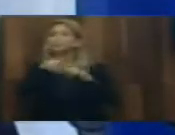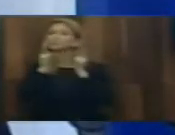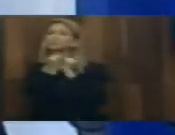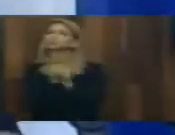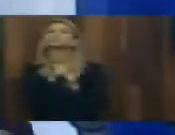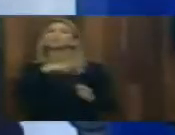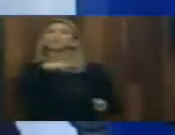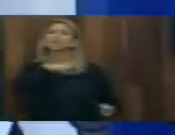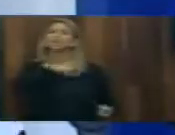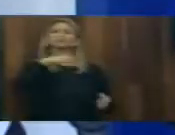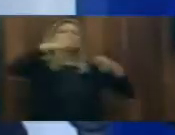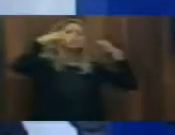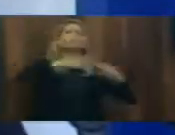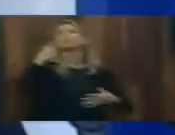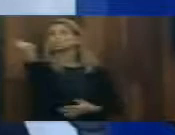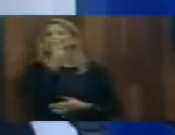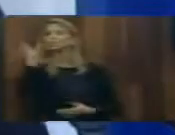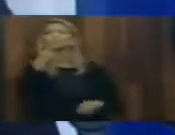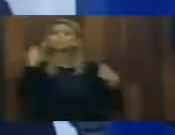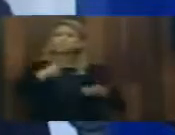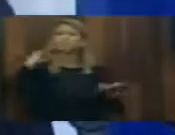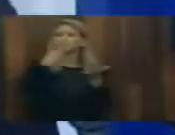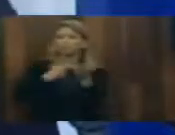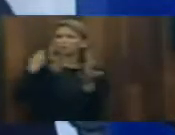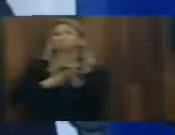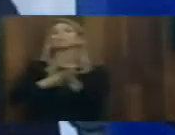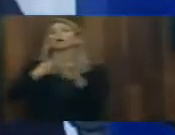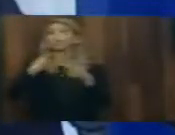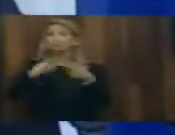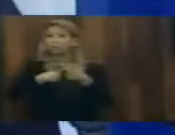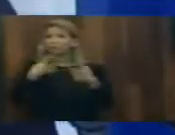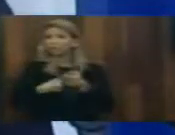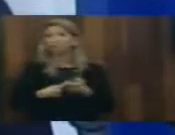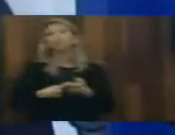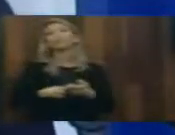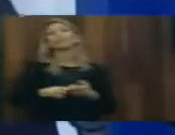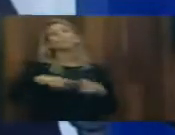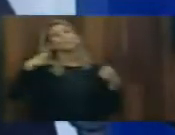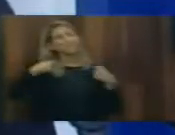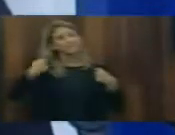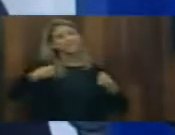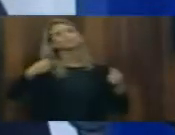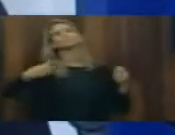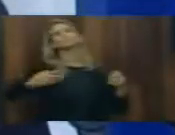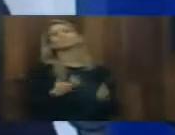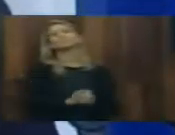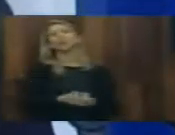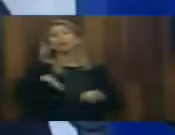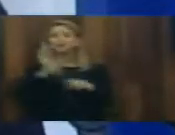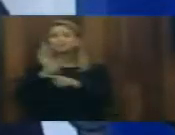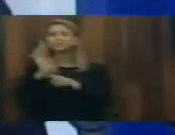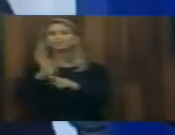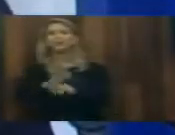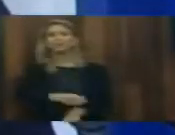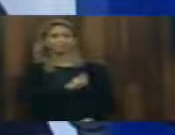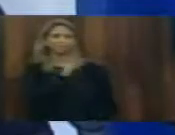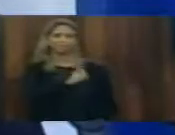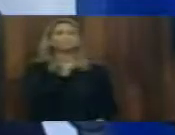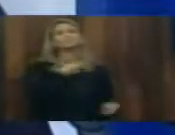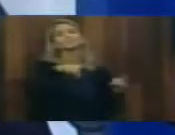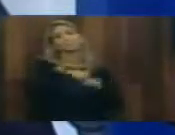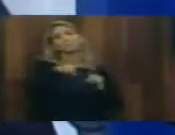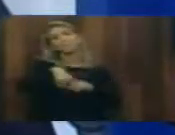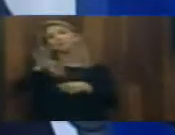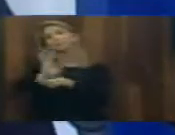casa inteira vai entrar nessa luta, porque são luta para salvar vidas, para ajudar a